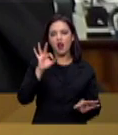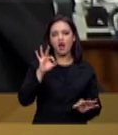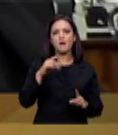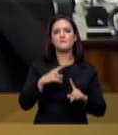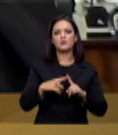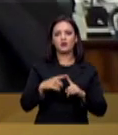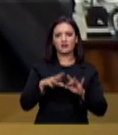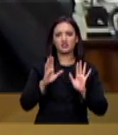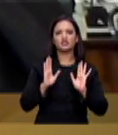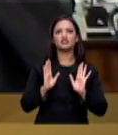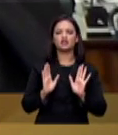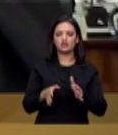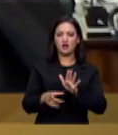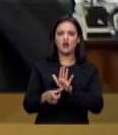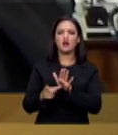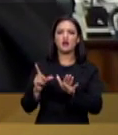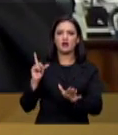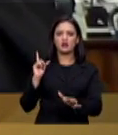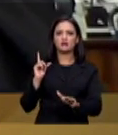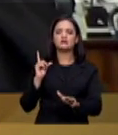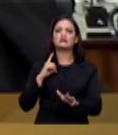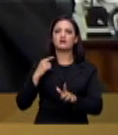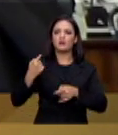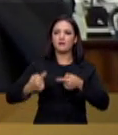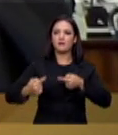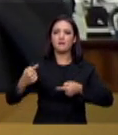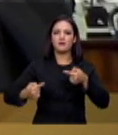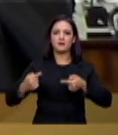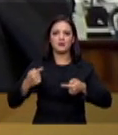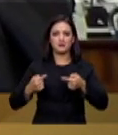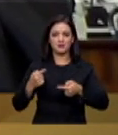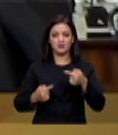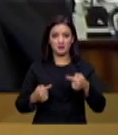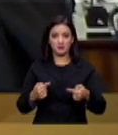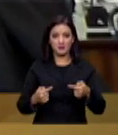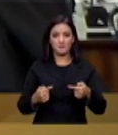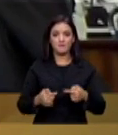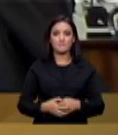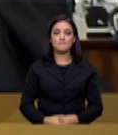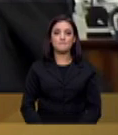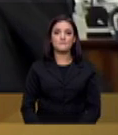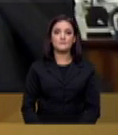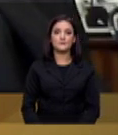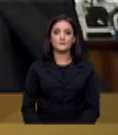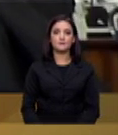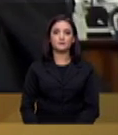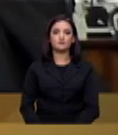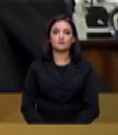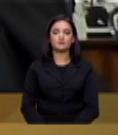o profícuo debate ocorrido,